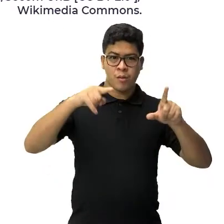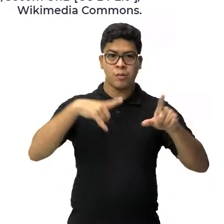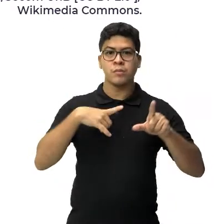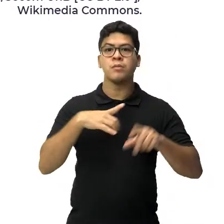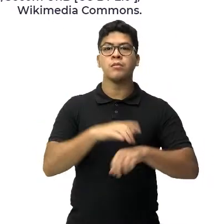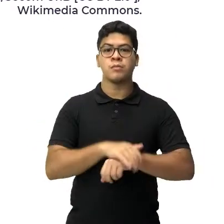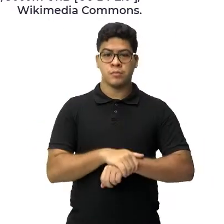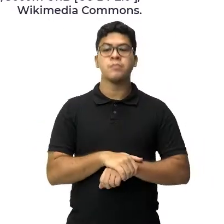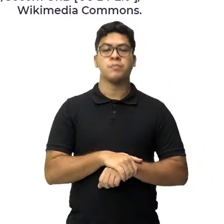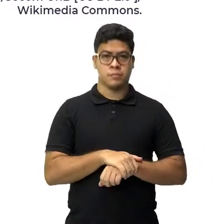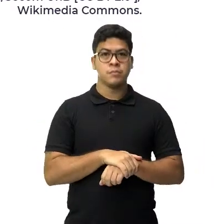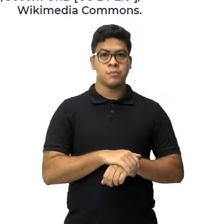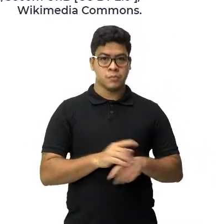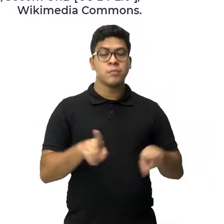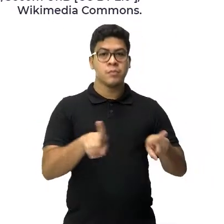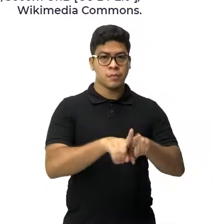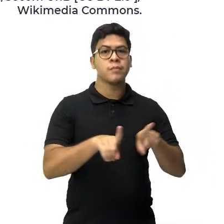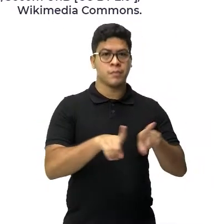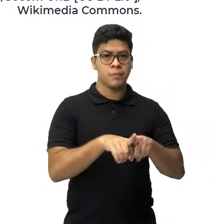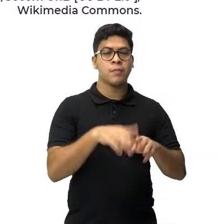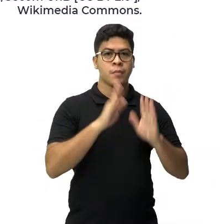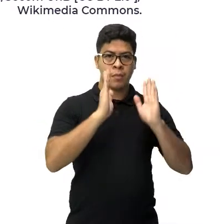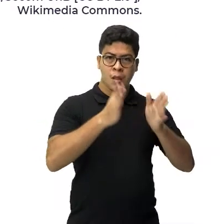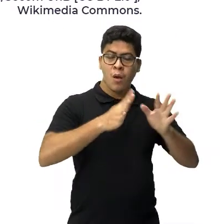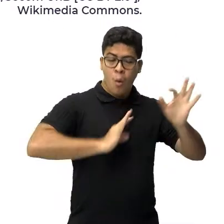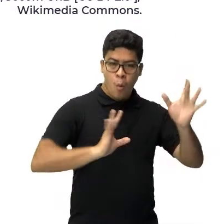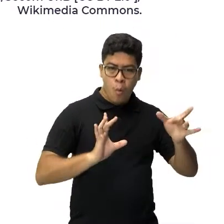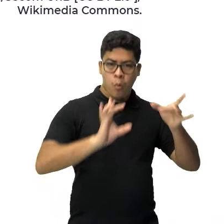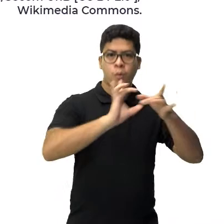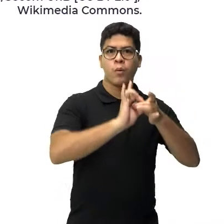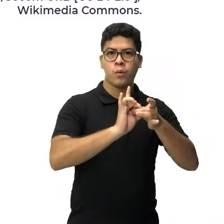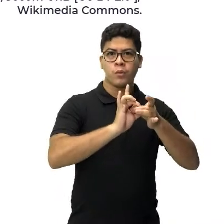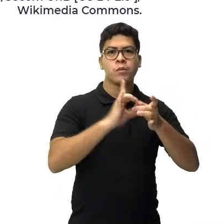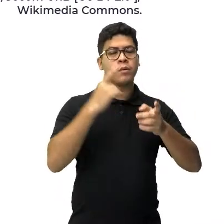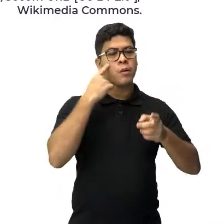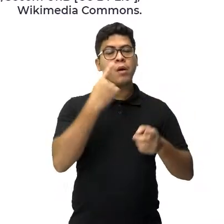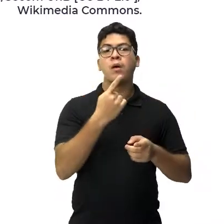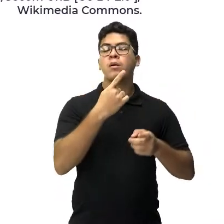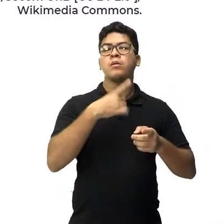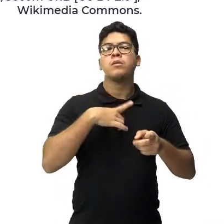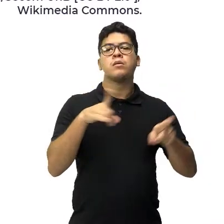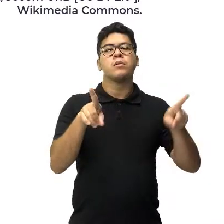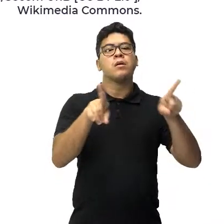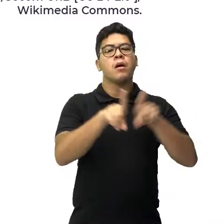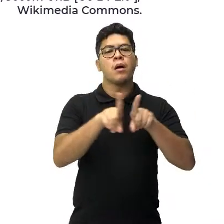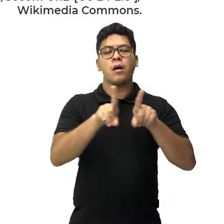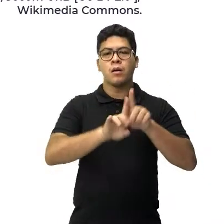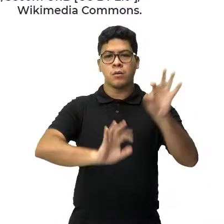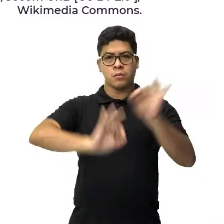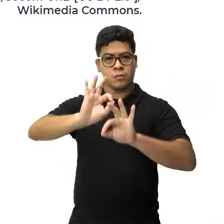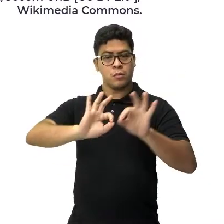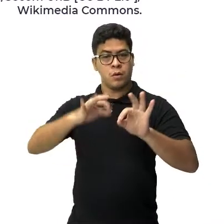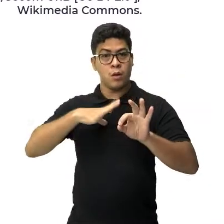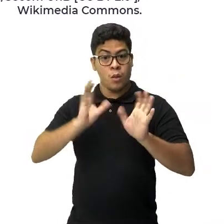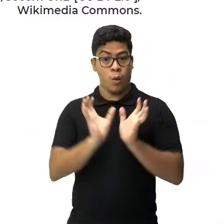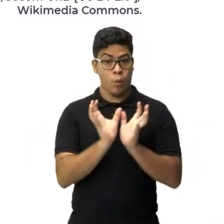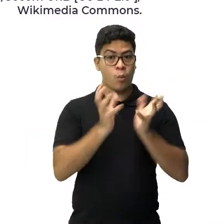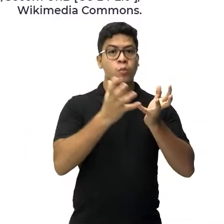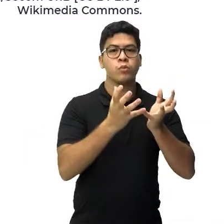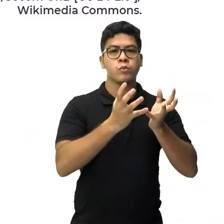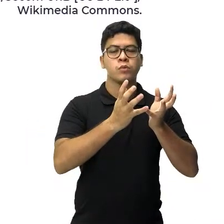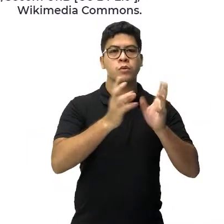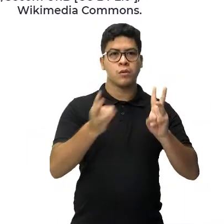tangenciam e ou estão interligadas no cotidiano das cidades e das comunidades